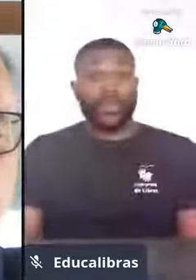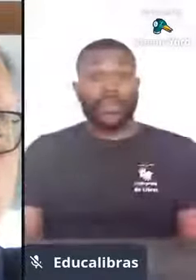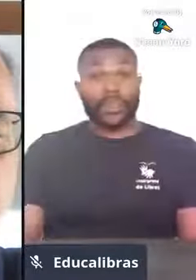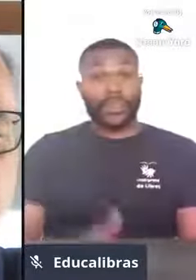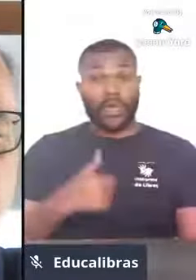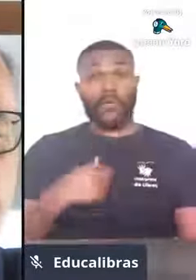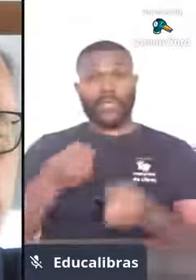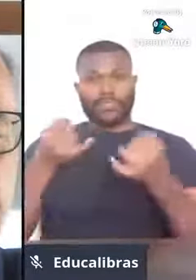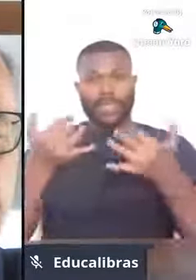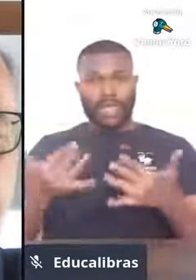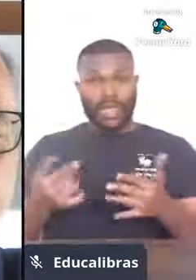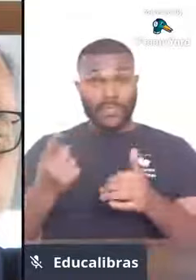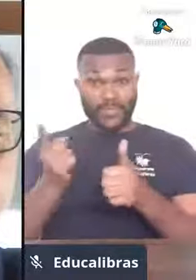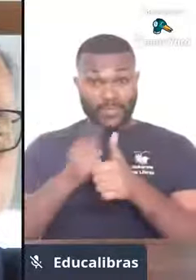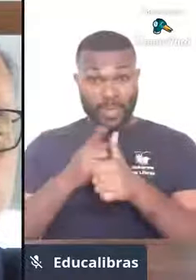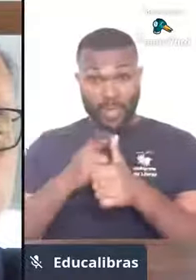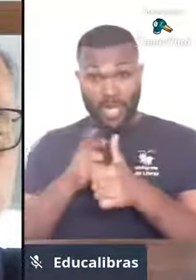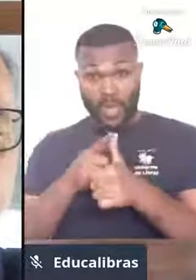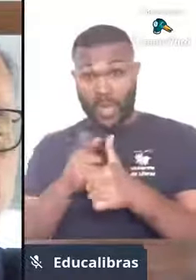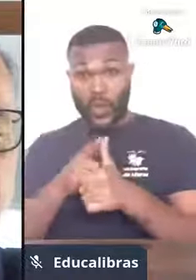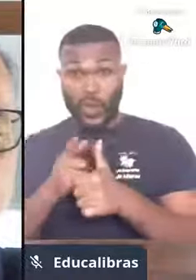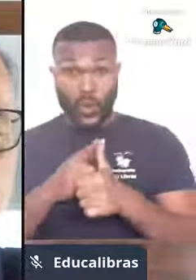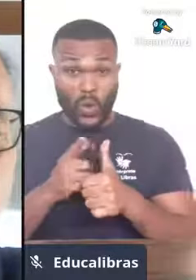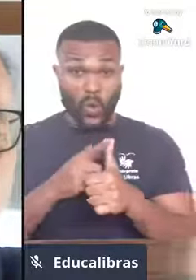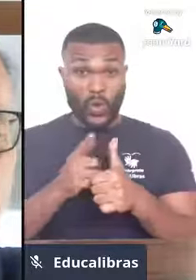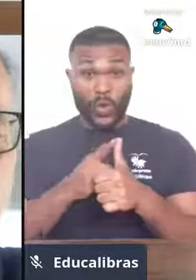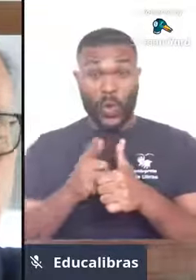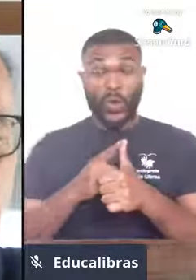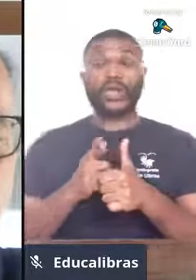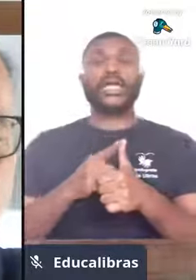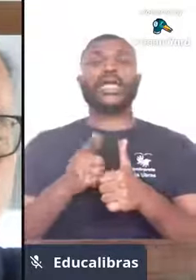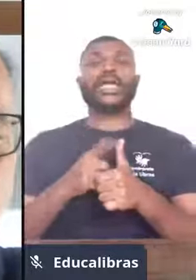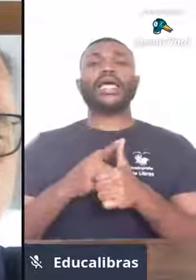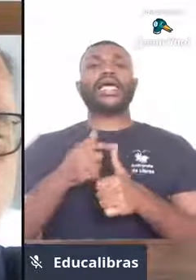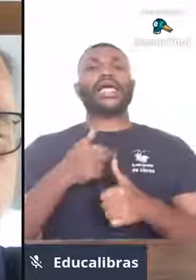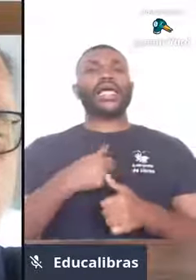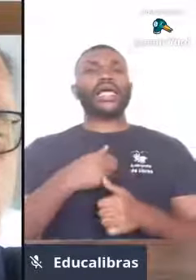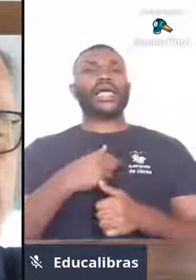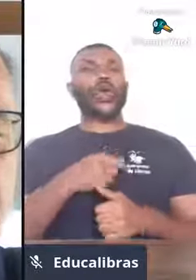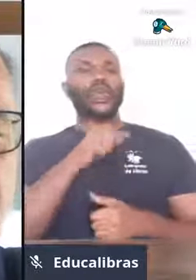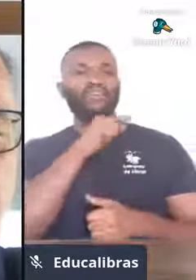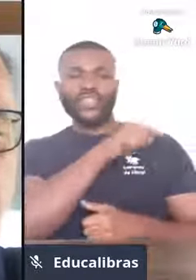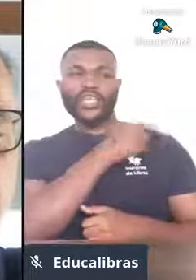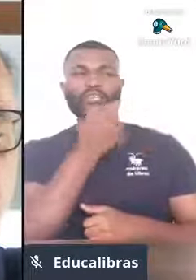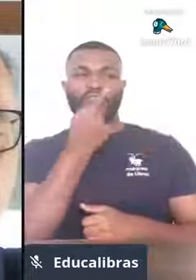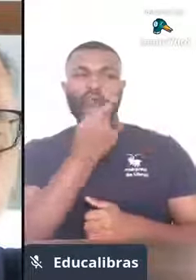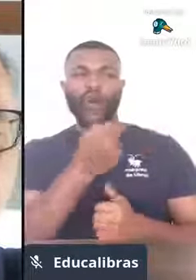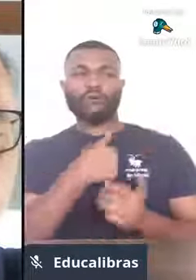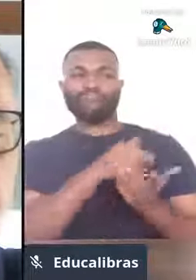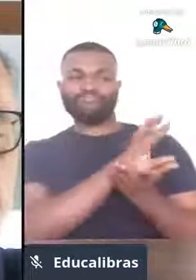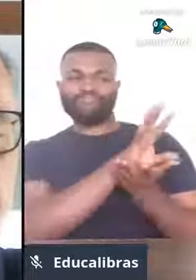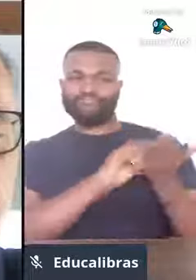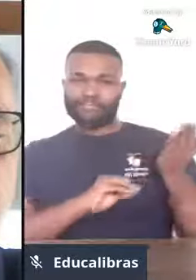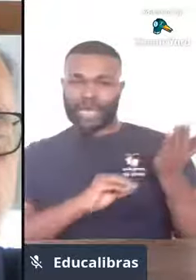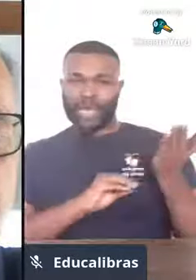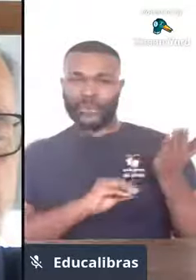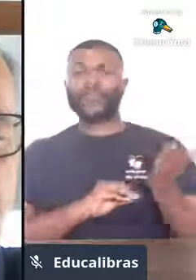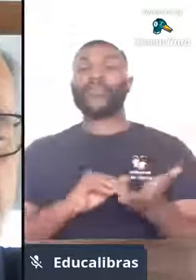eu queria repercutir palavras suas mesmo, que essa secretaria ela tem uma